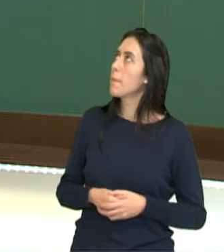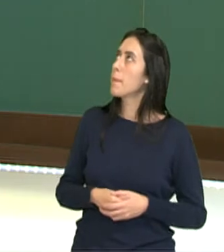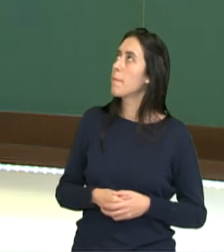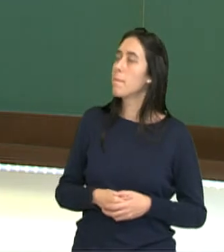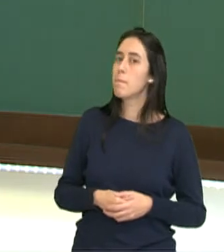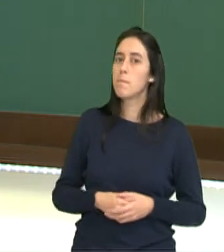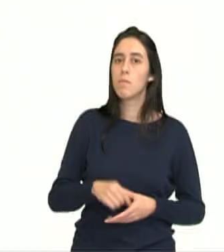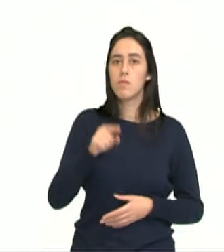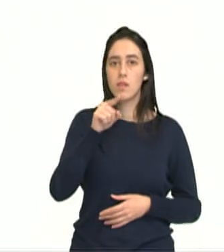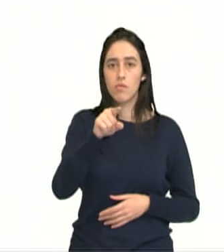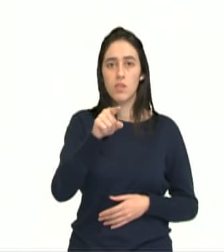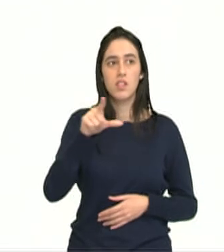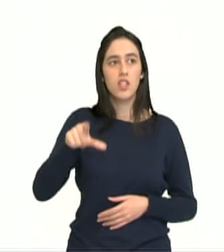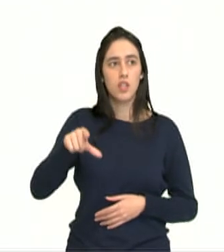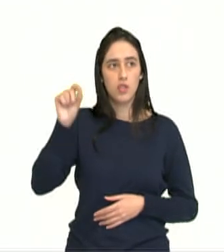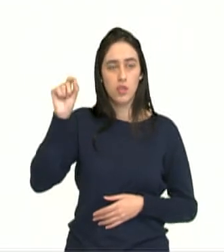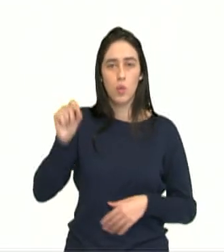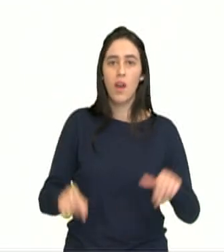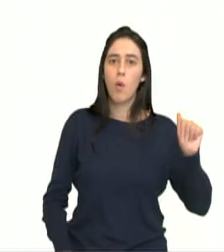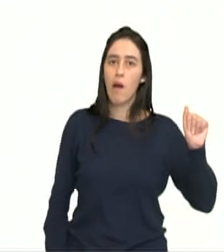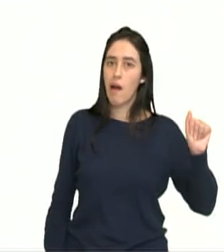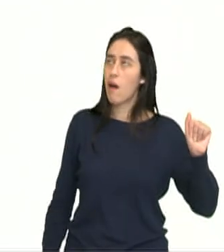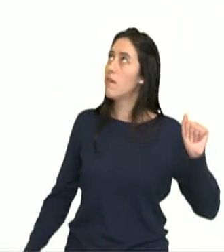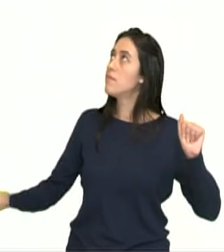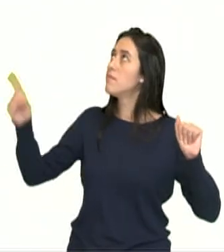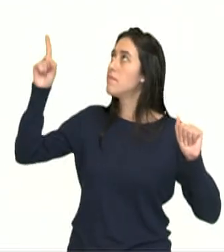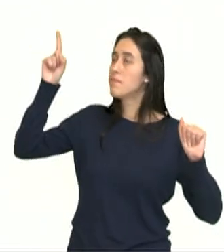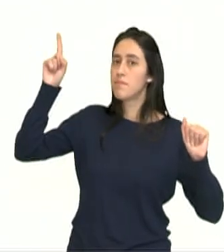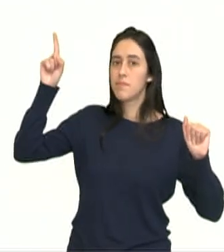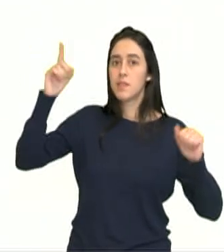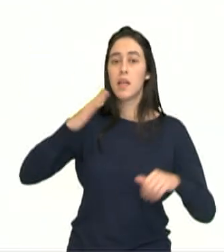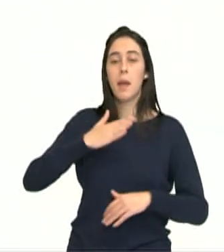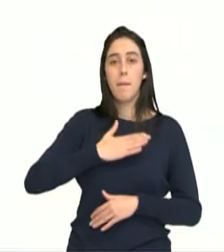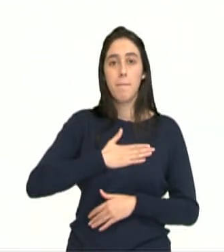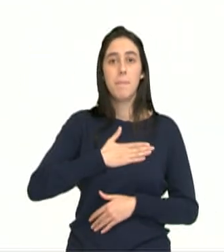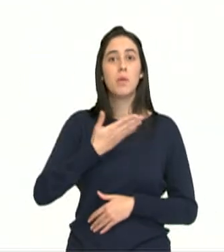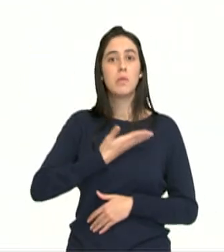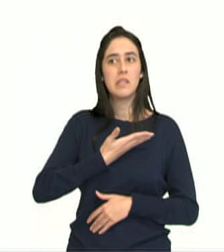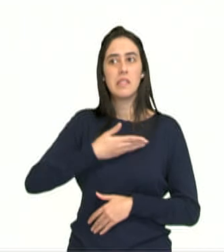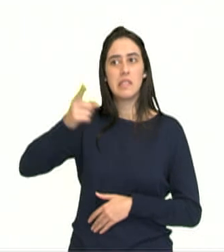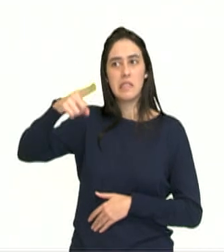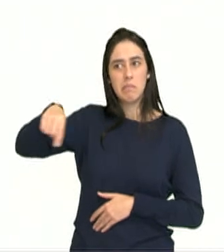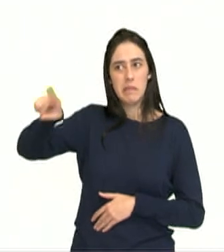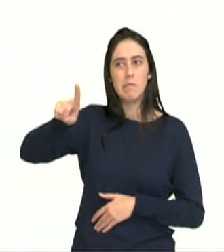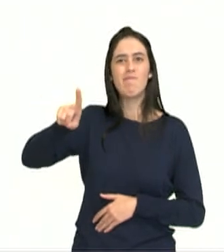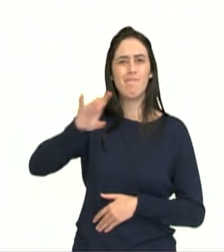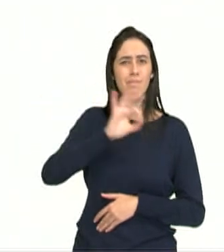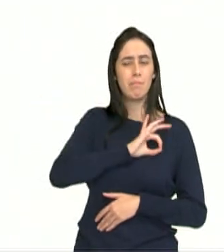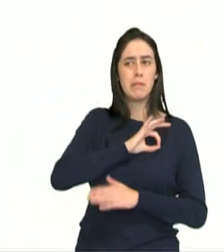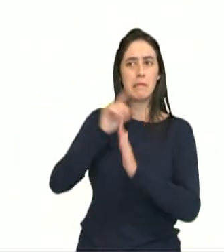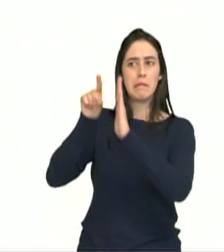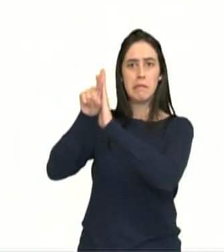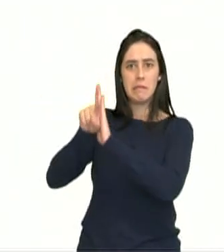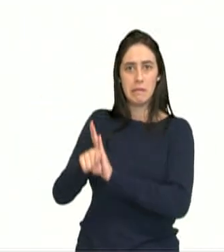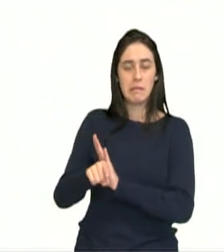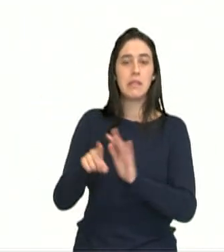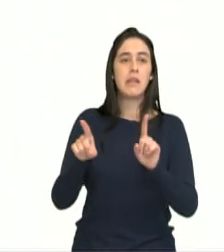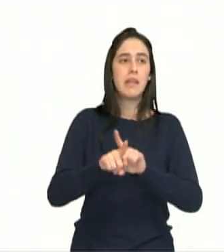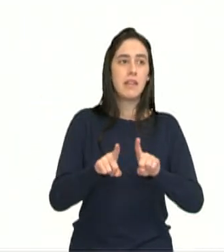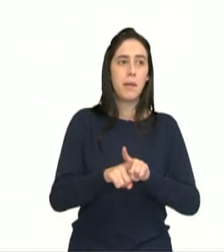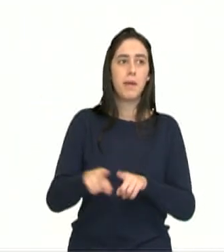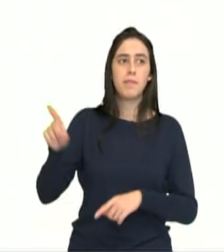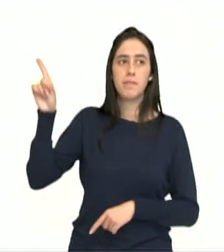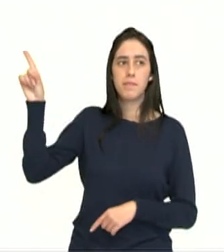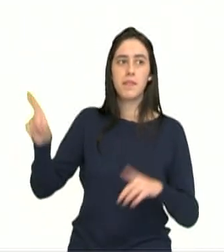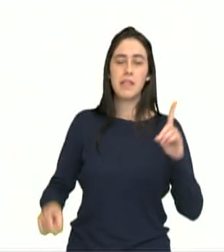marcou a primeira? My friends were investigated by the police, né? Meus amigos foram investigados pela polícia. E as quatro últimas? The milk